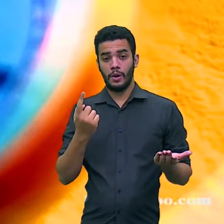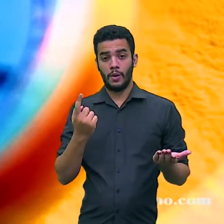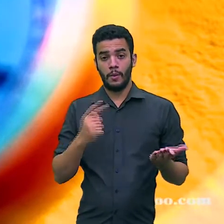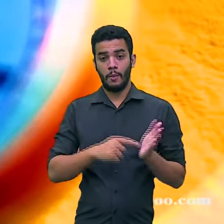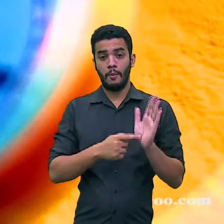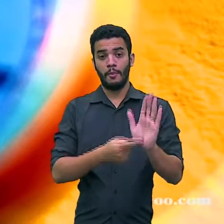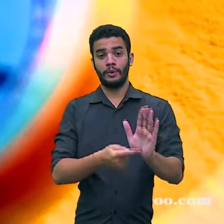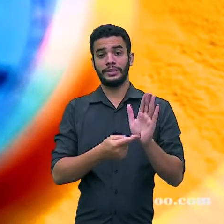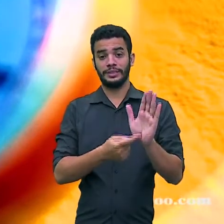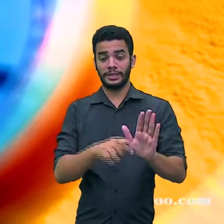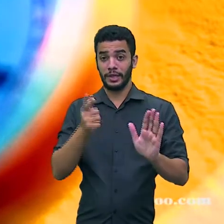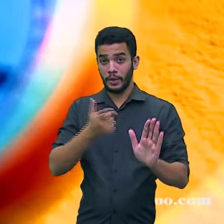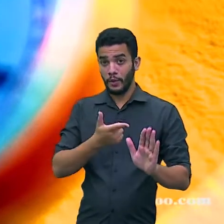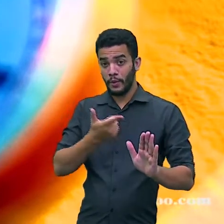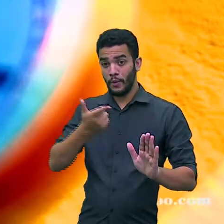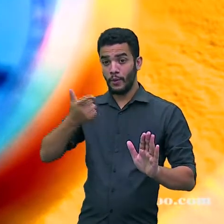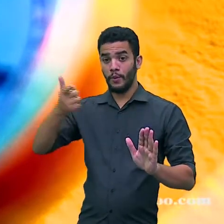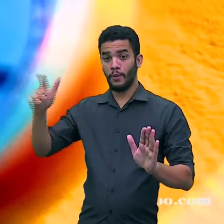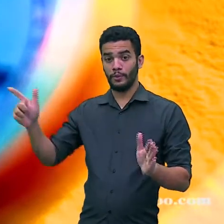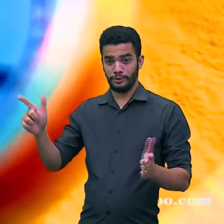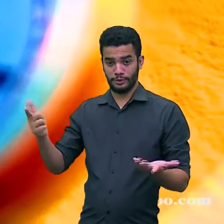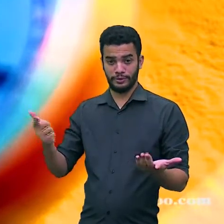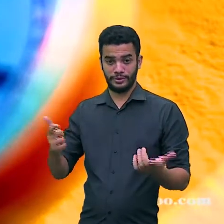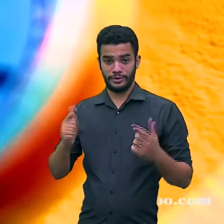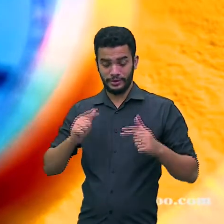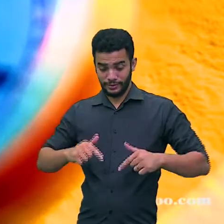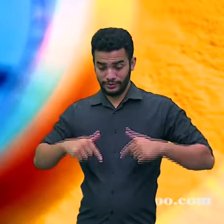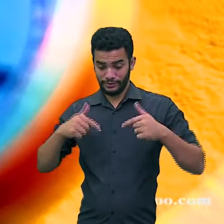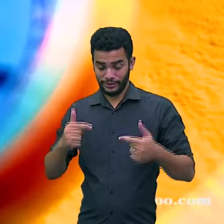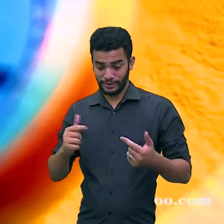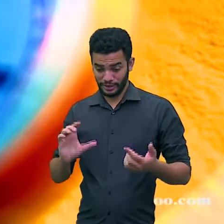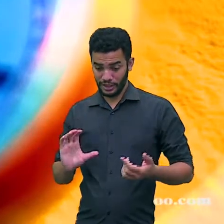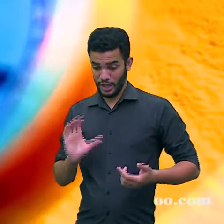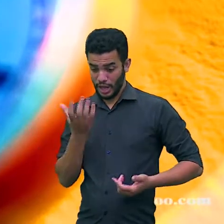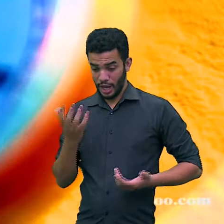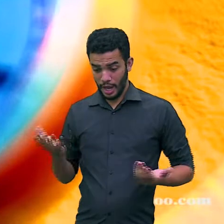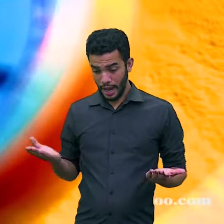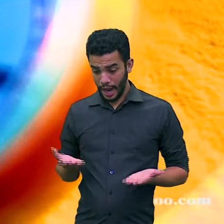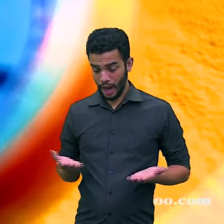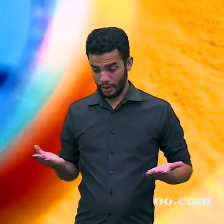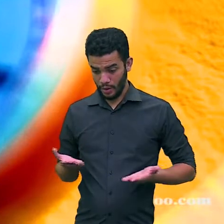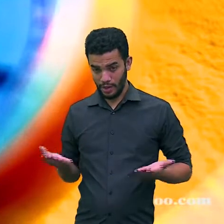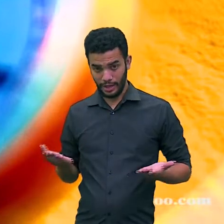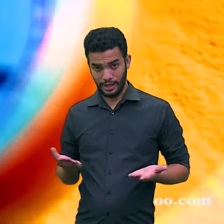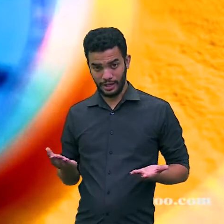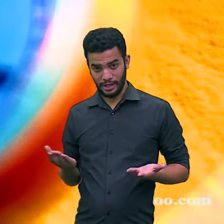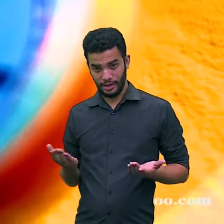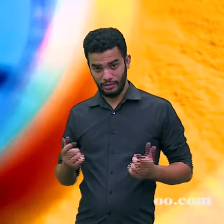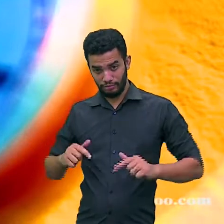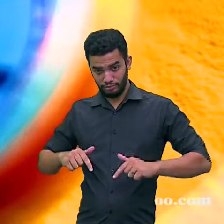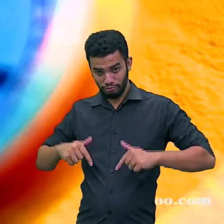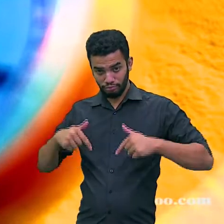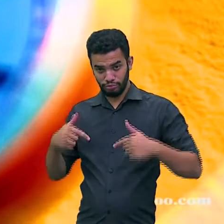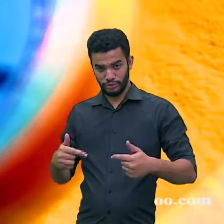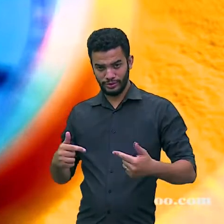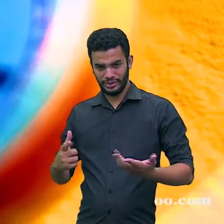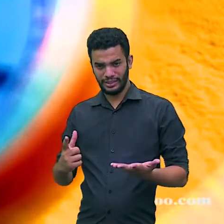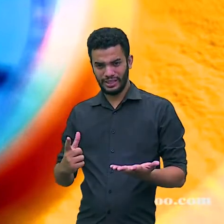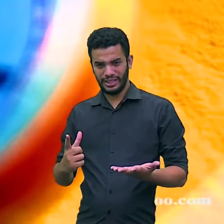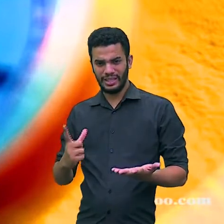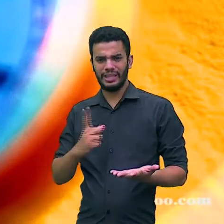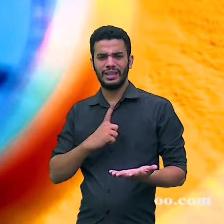e as ações que estão acontecendo? Será que fazem parte de algum